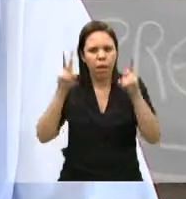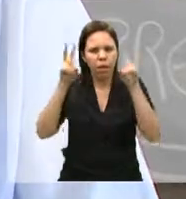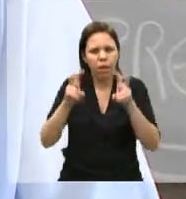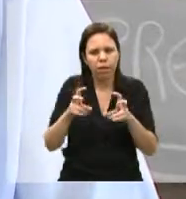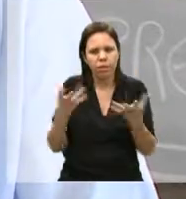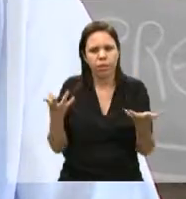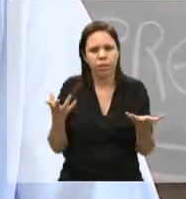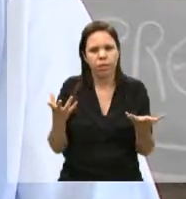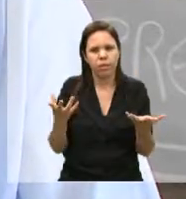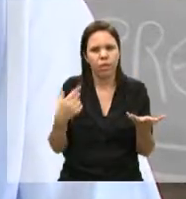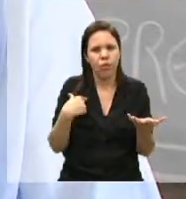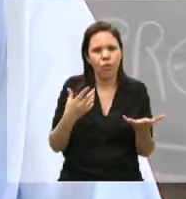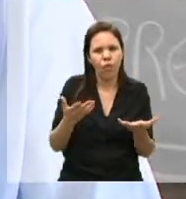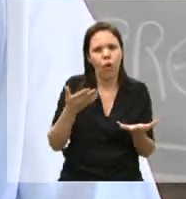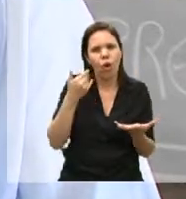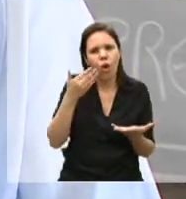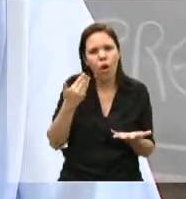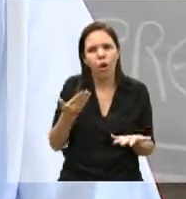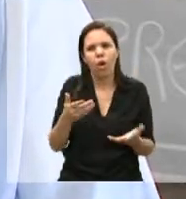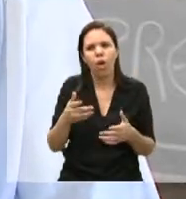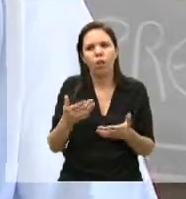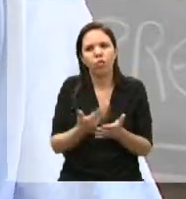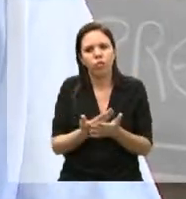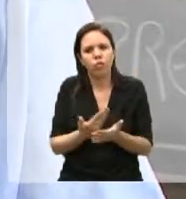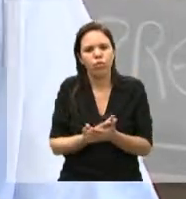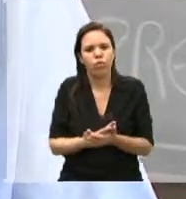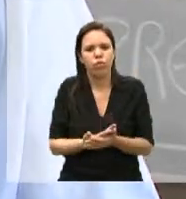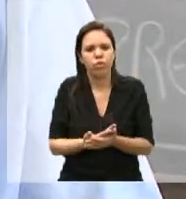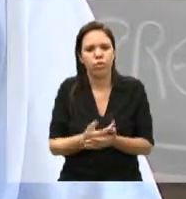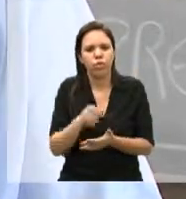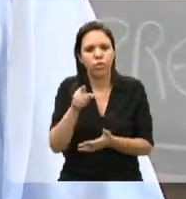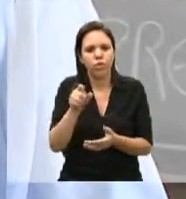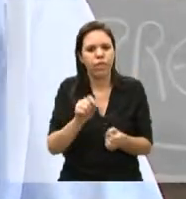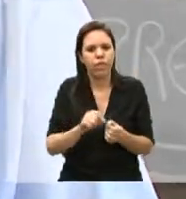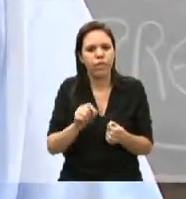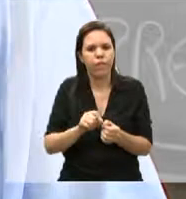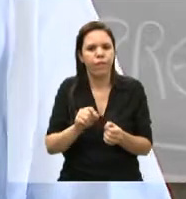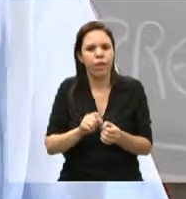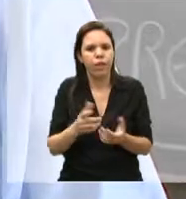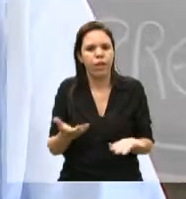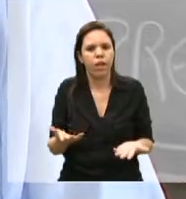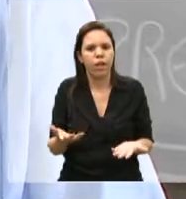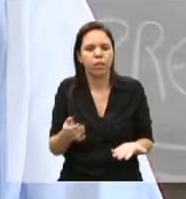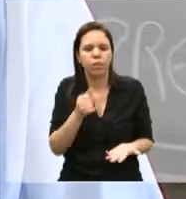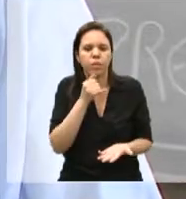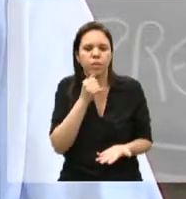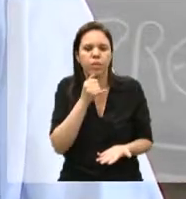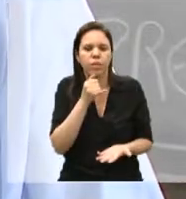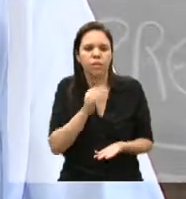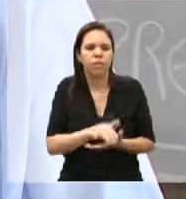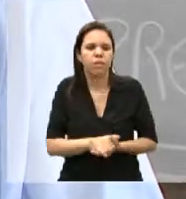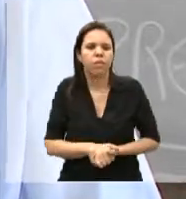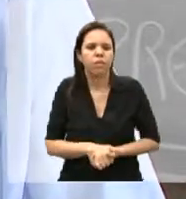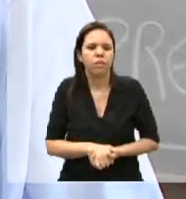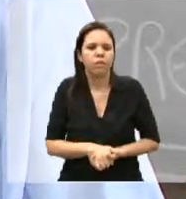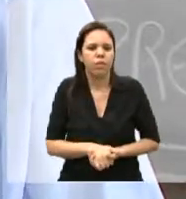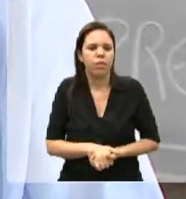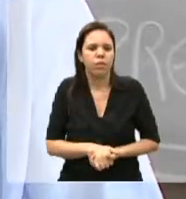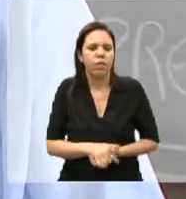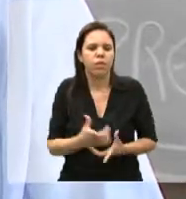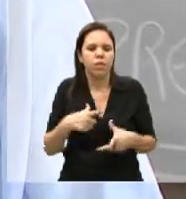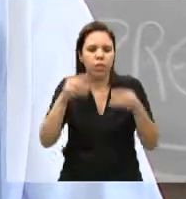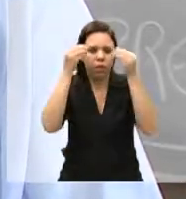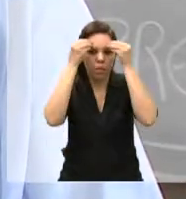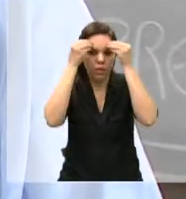que você vai tratar, né? Então, quando você faz as aulas, por exemplo, que trabalham com texto,